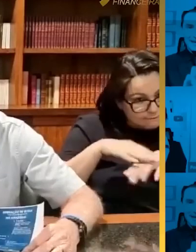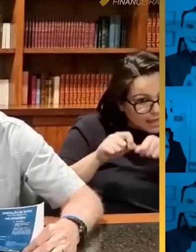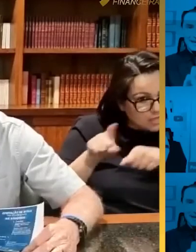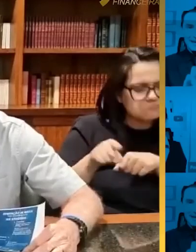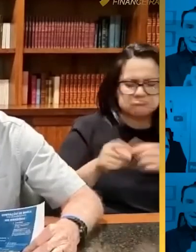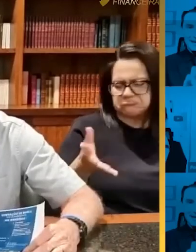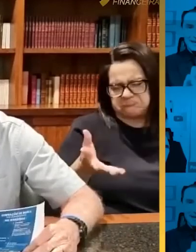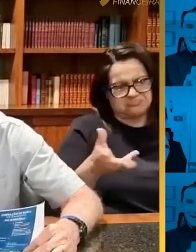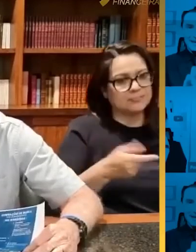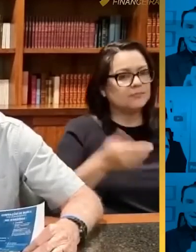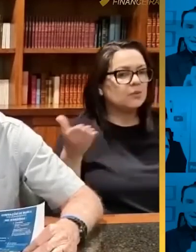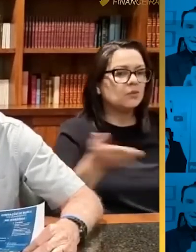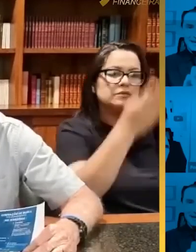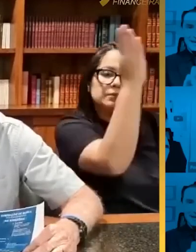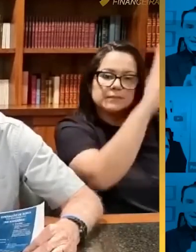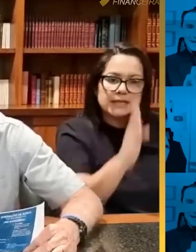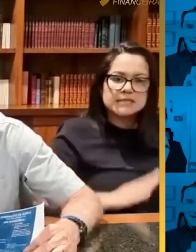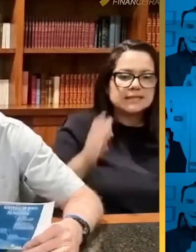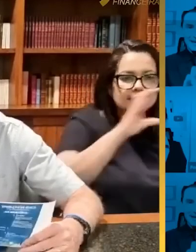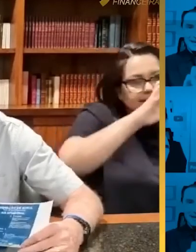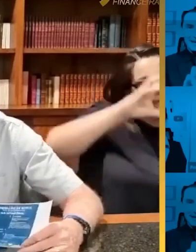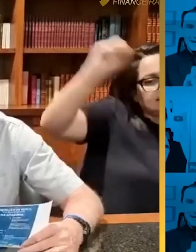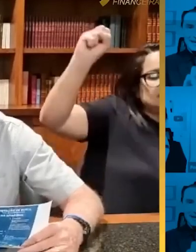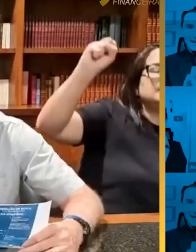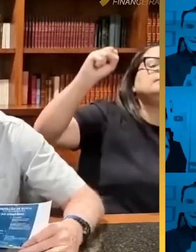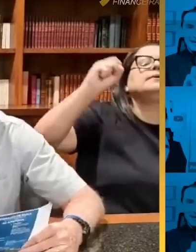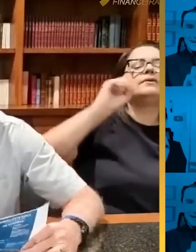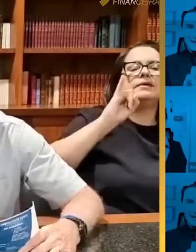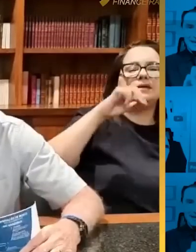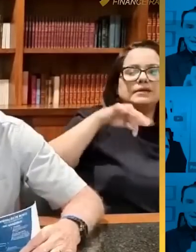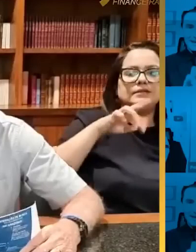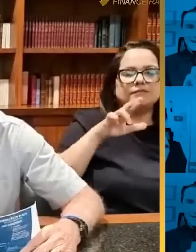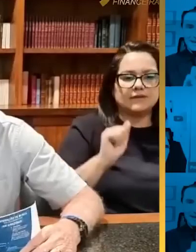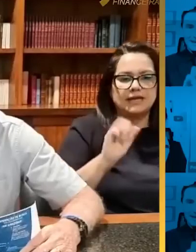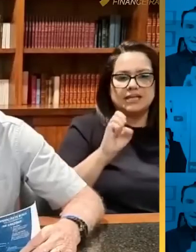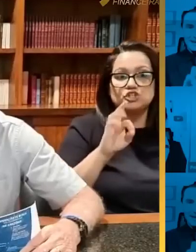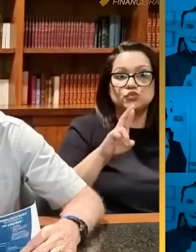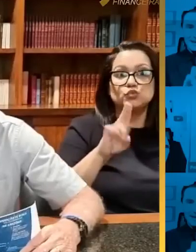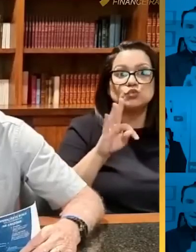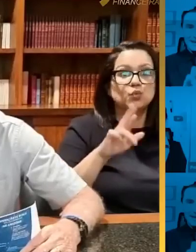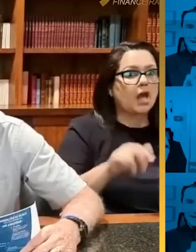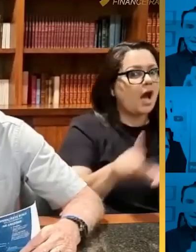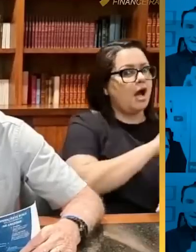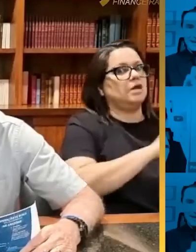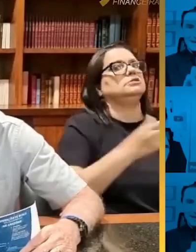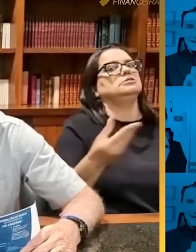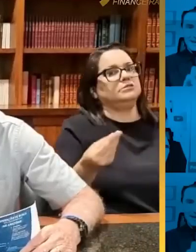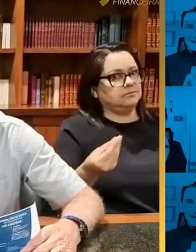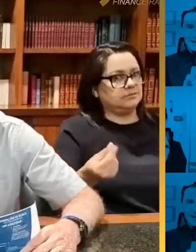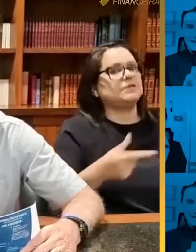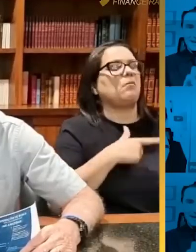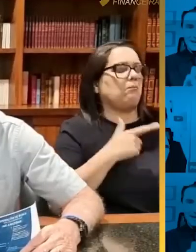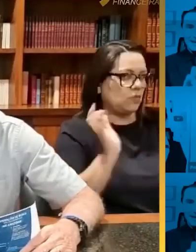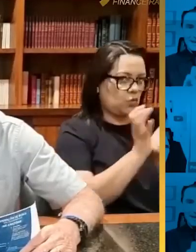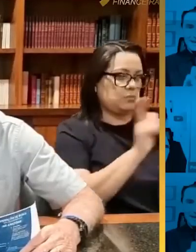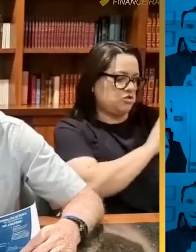O Brasil hoje bate recorde de infraestrutura, como nunca bateu na história desse país, na sua